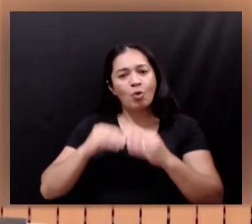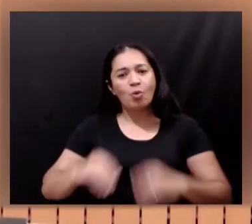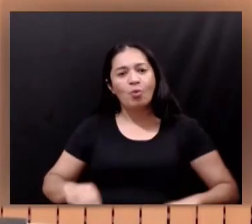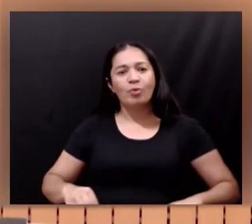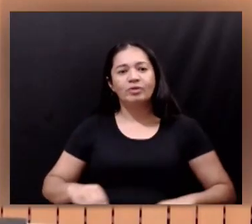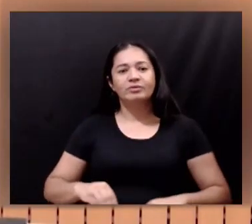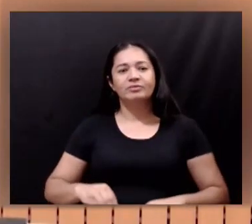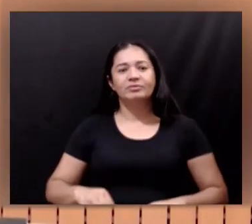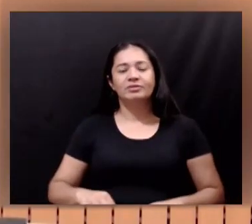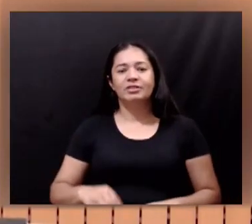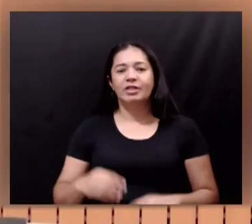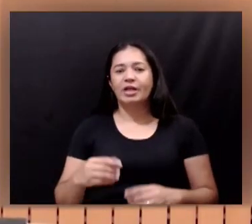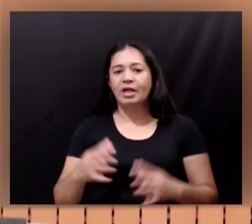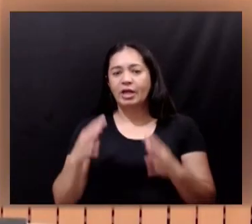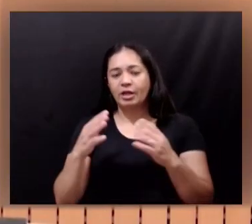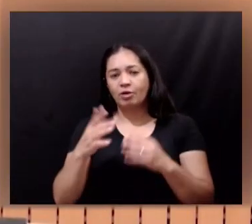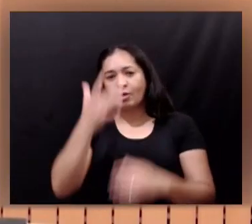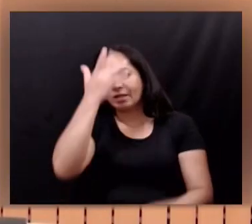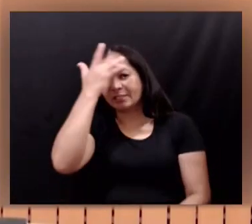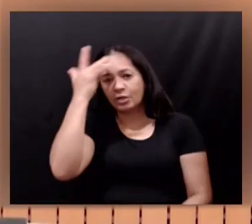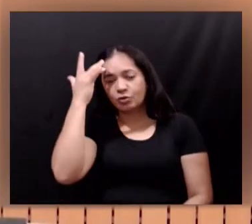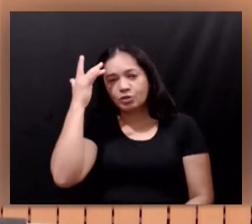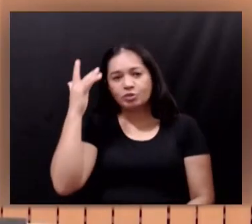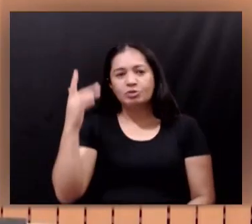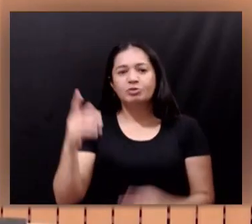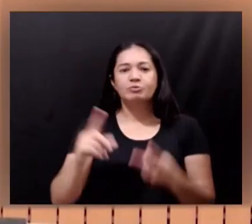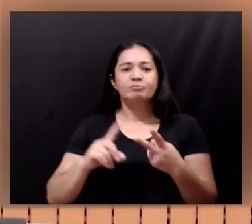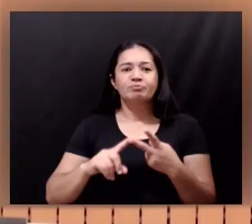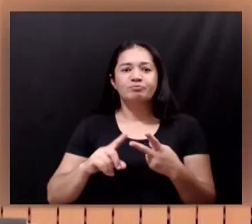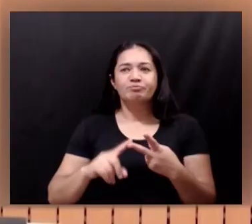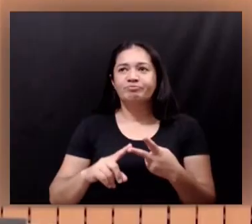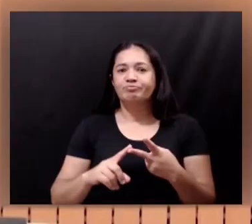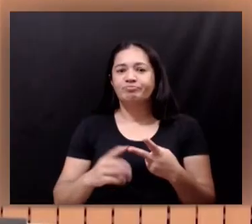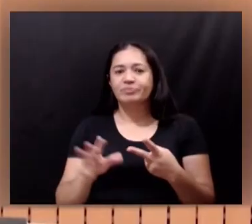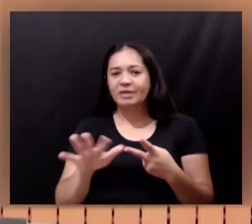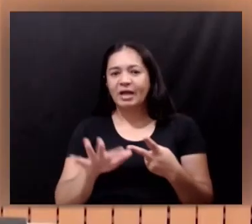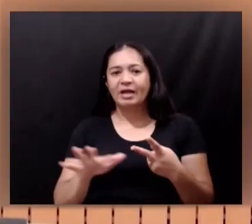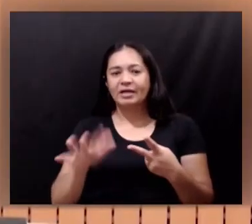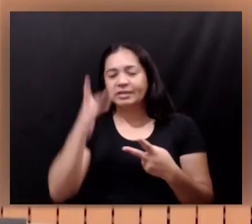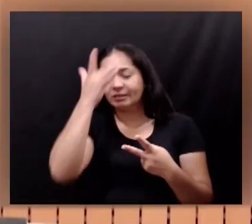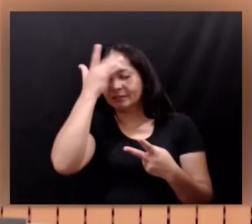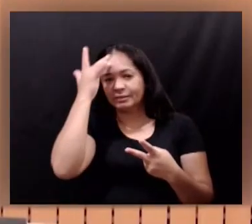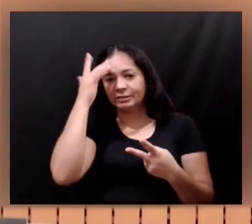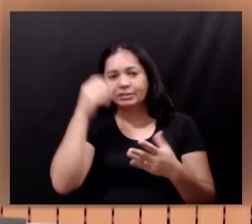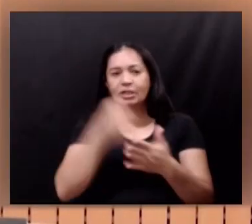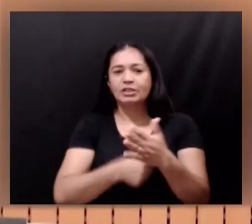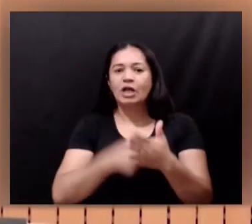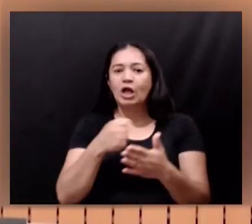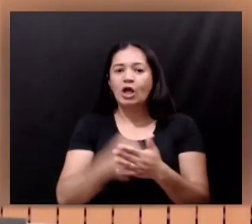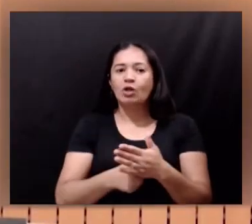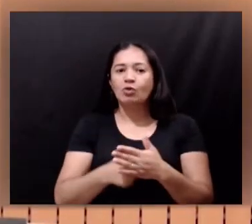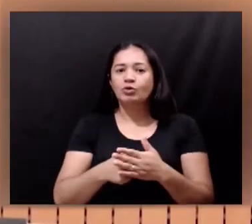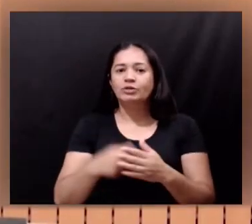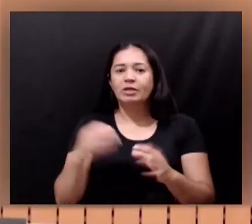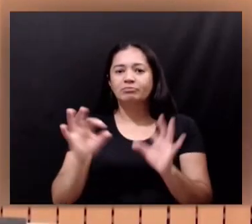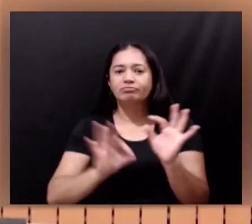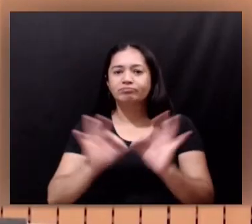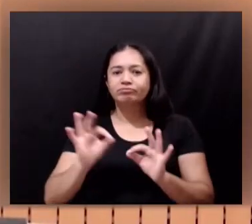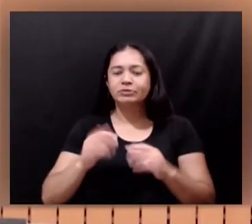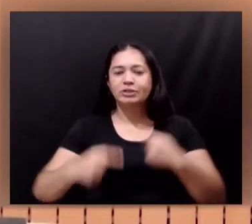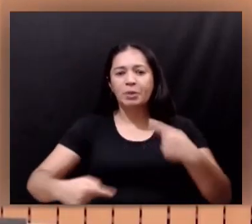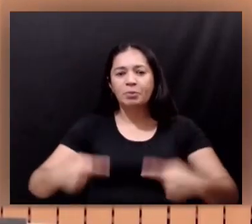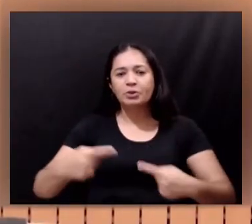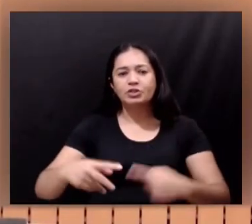atenção primária, tenha sido na luta por uma reforma na política de drogas, seja pela